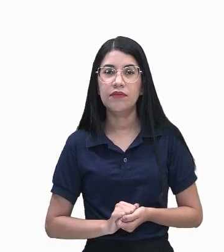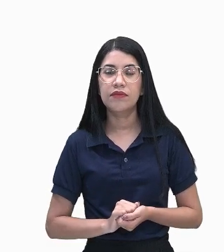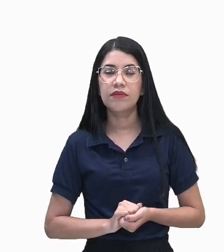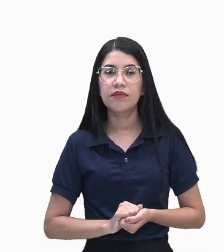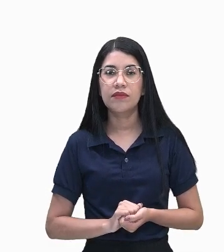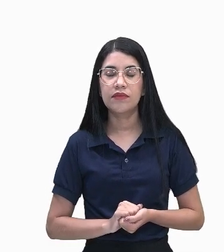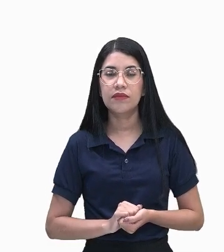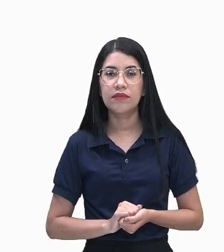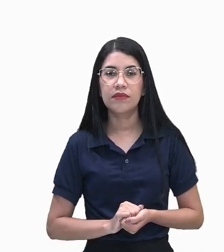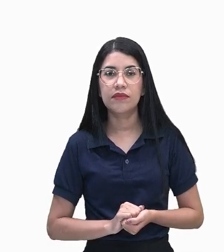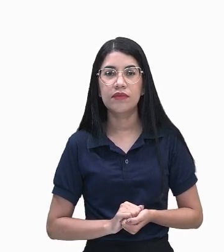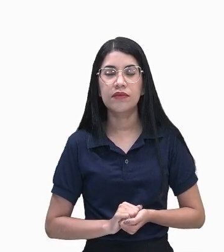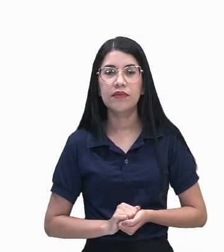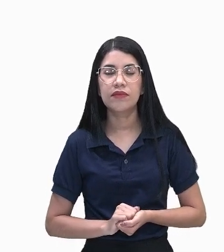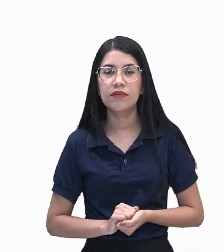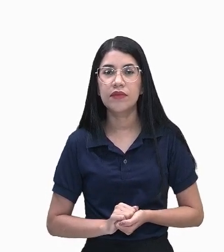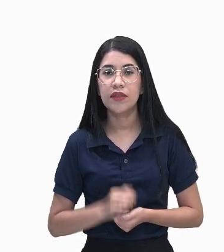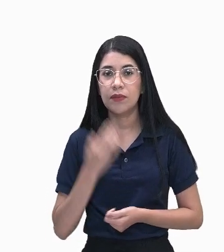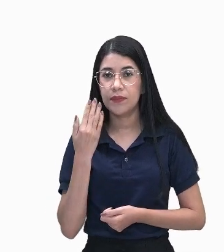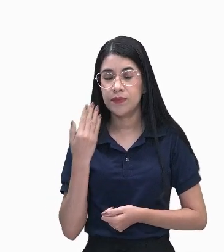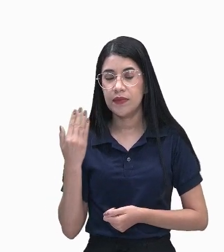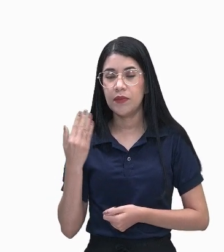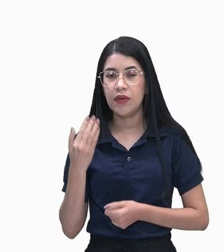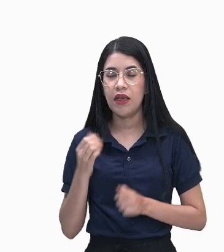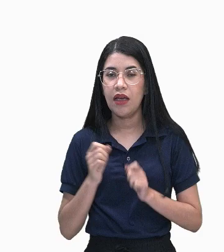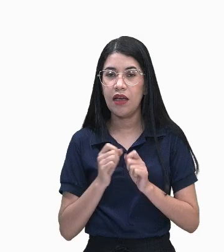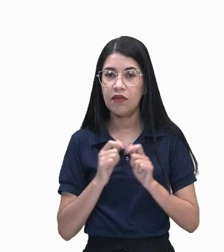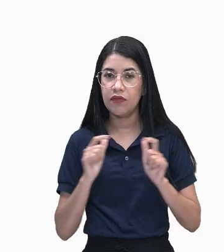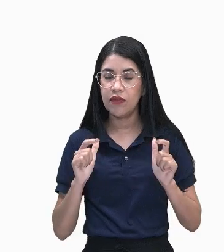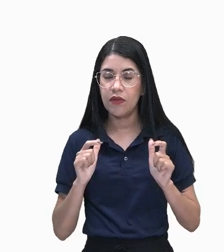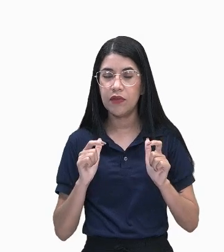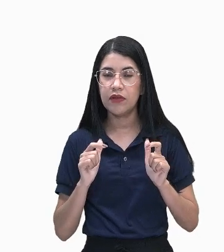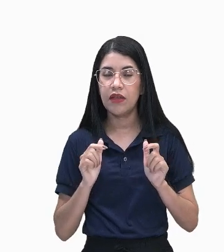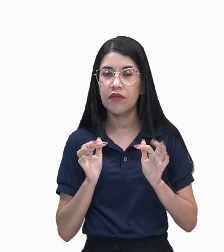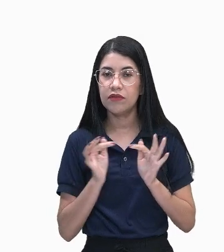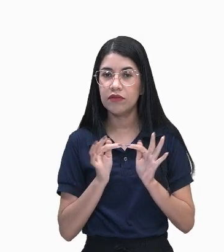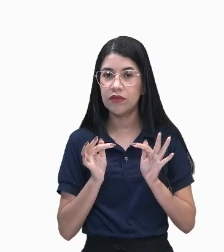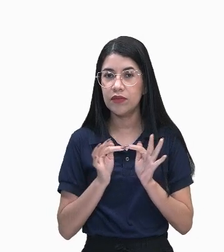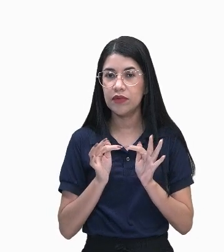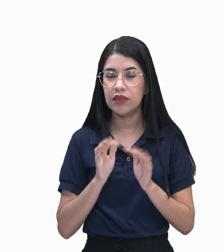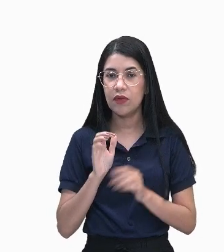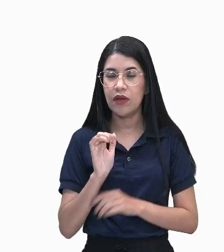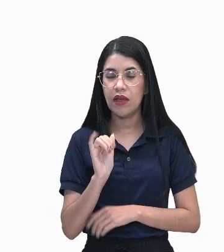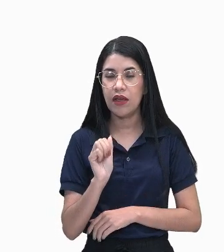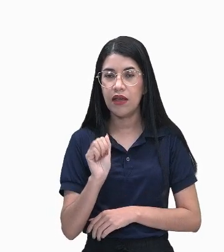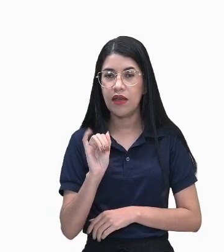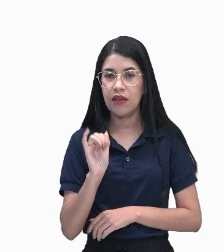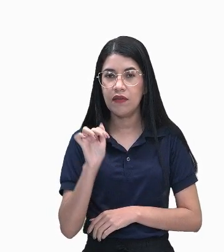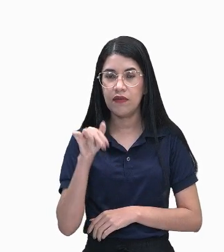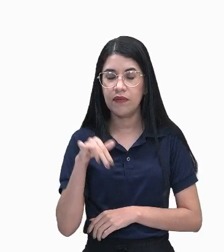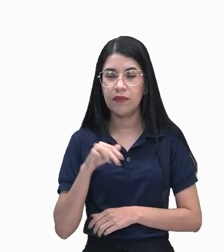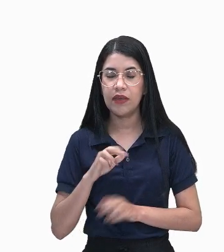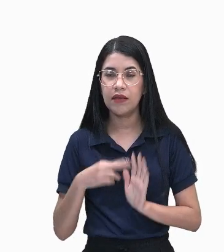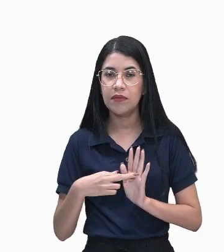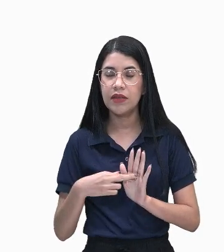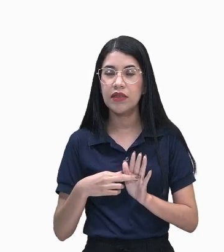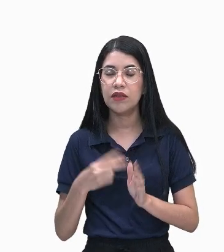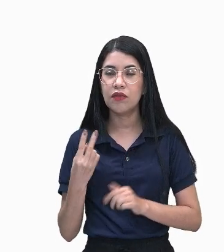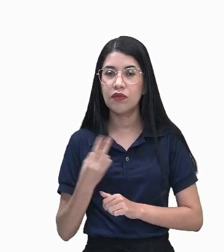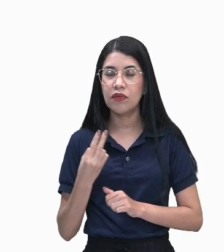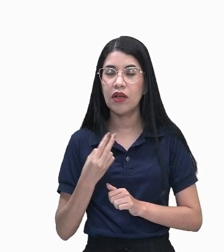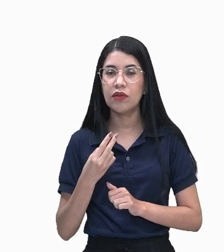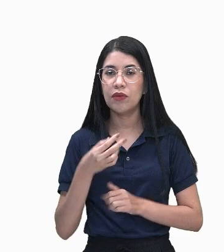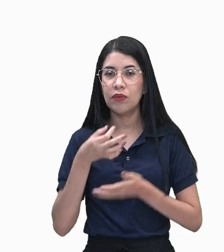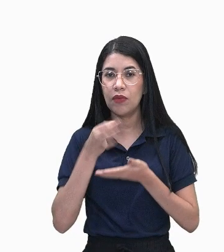7,50. Pronto, temos aí a fórmula aí da nossa função que representa o preço do café, o aumento do preço do